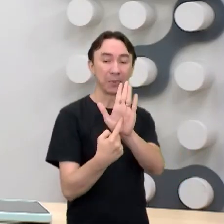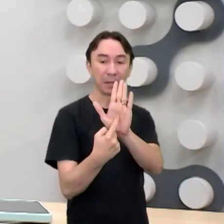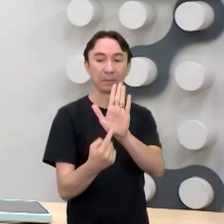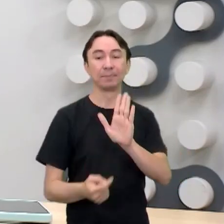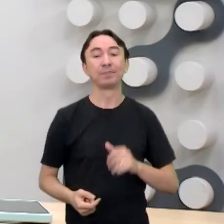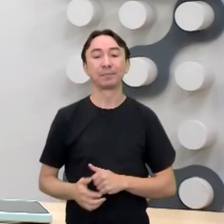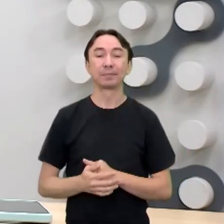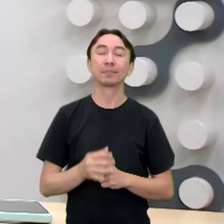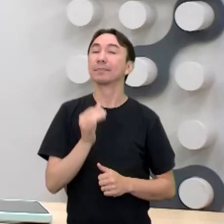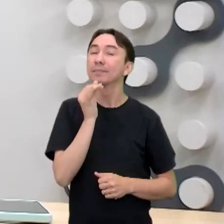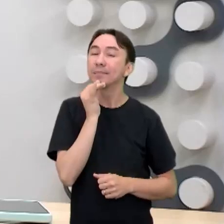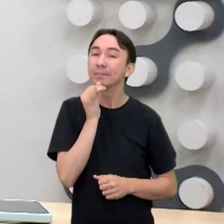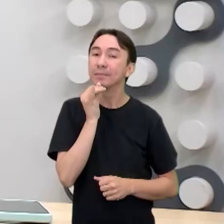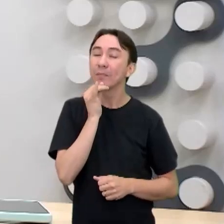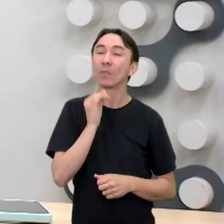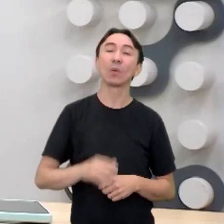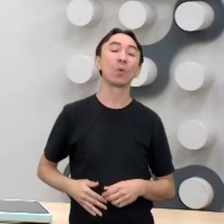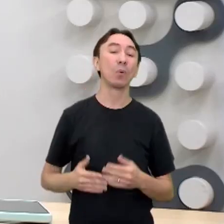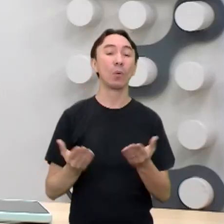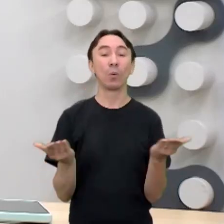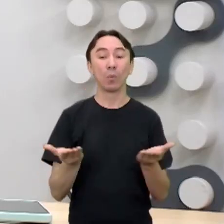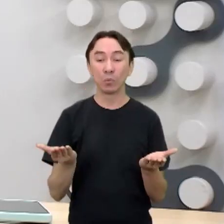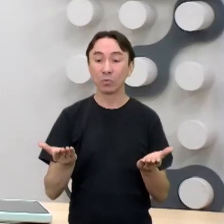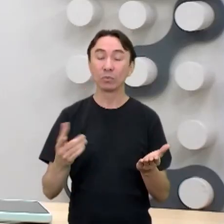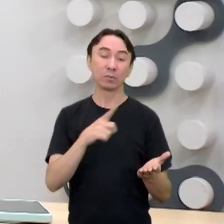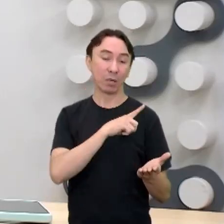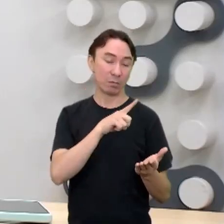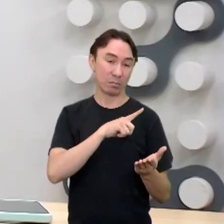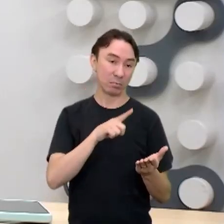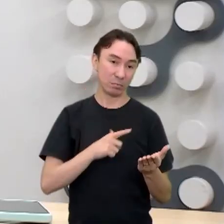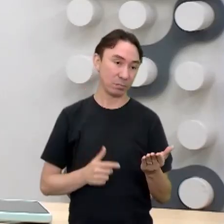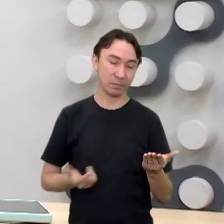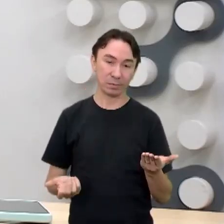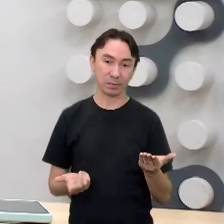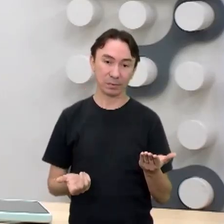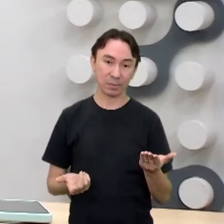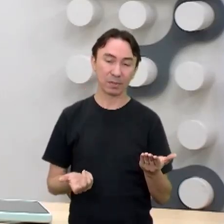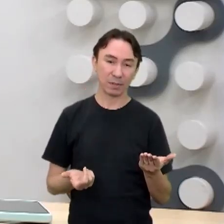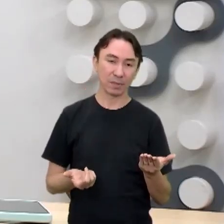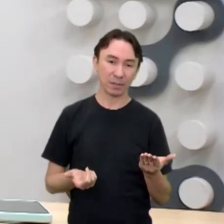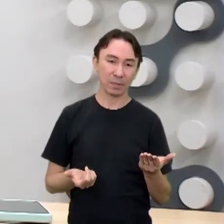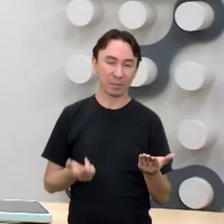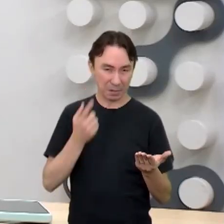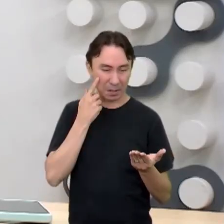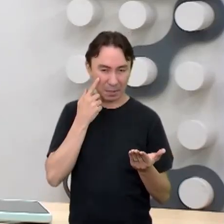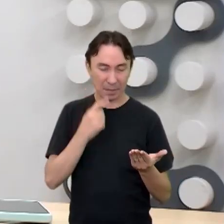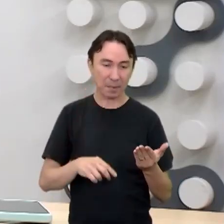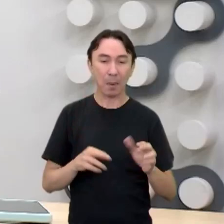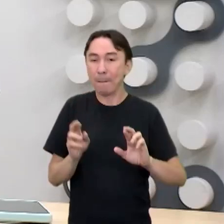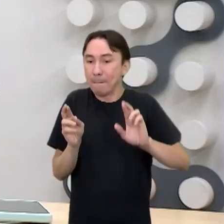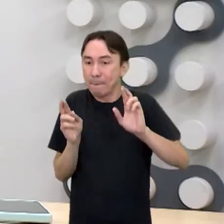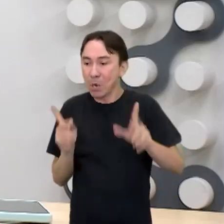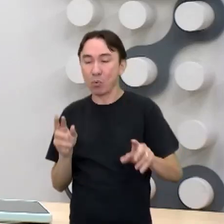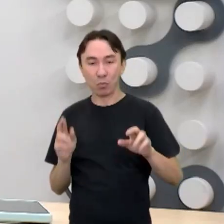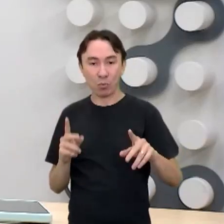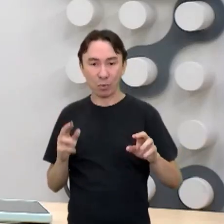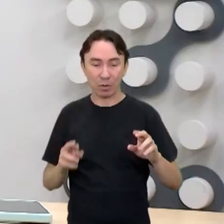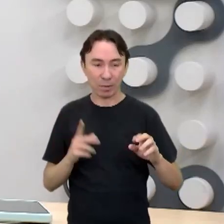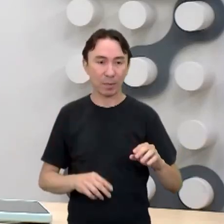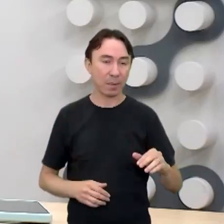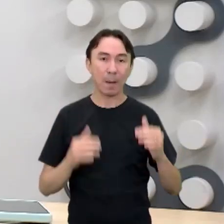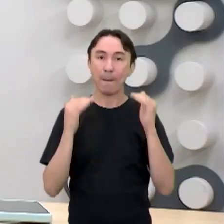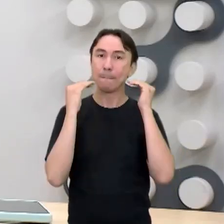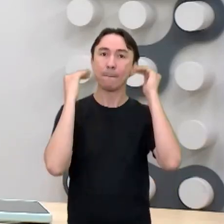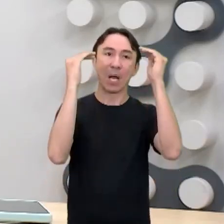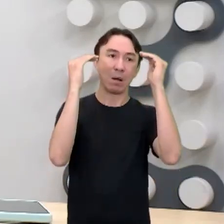que se considera aí a questão aí, né, do desenvolvimento, né, das características desta hierarquia urbana, né, segundo